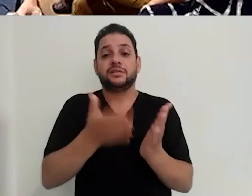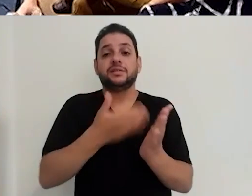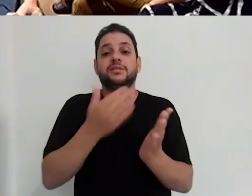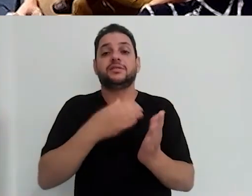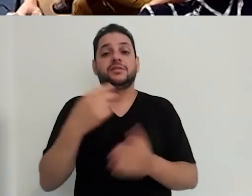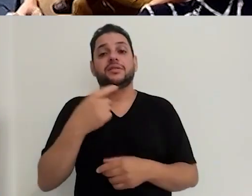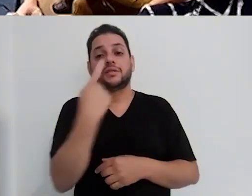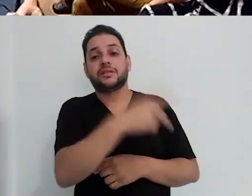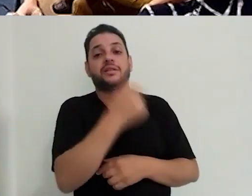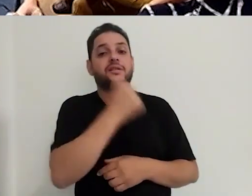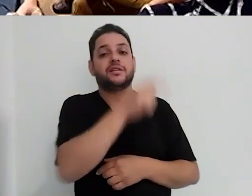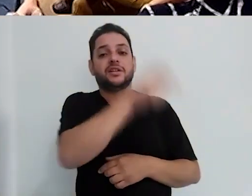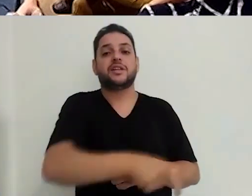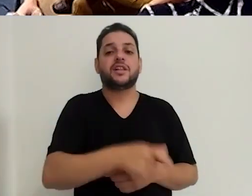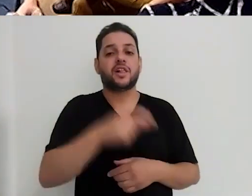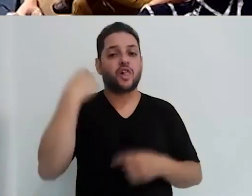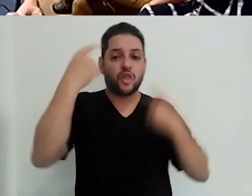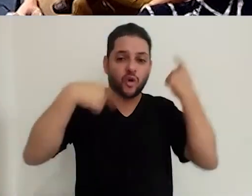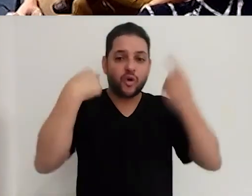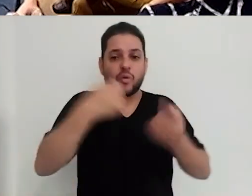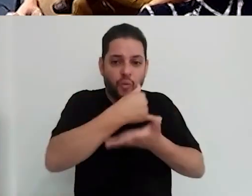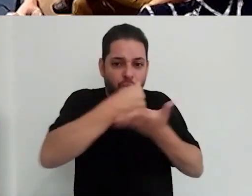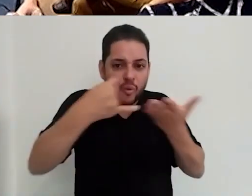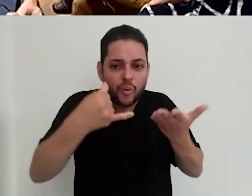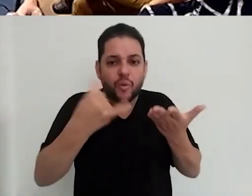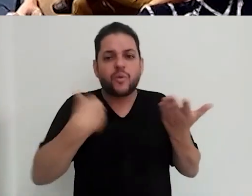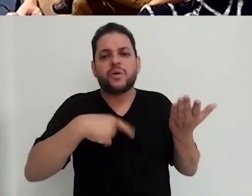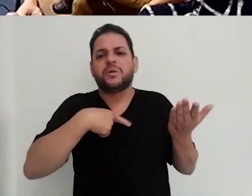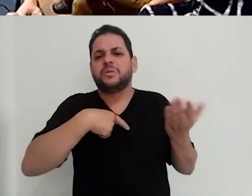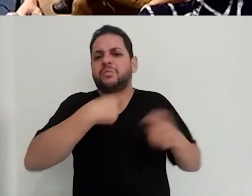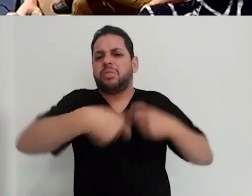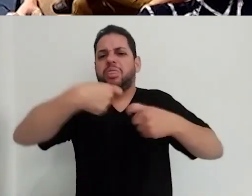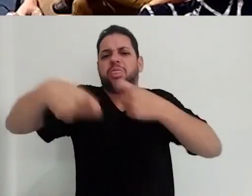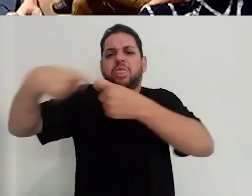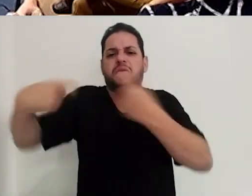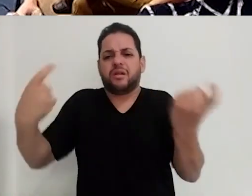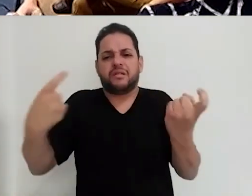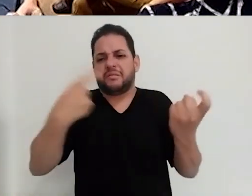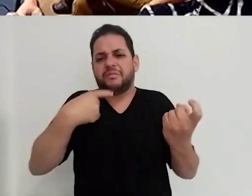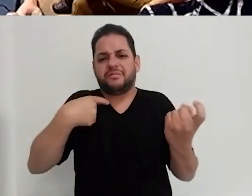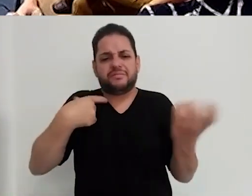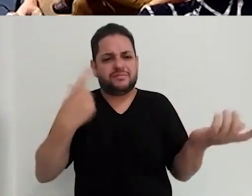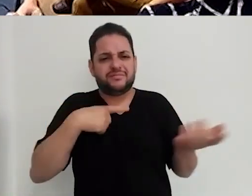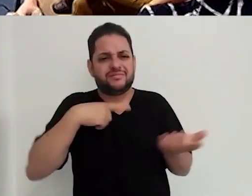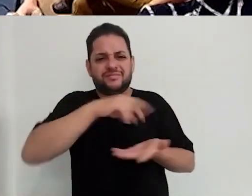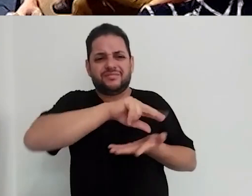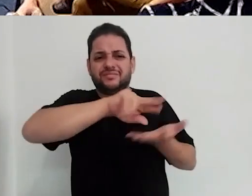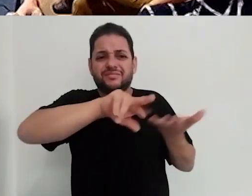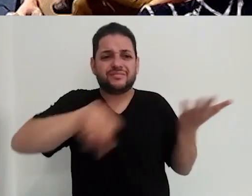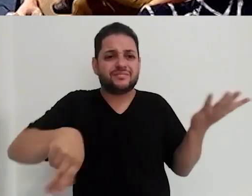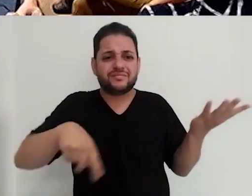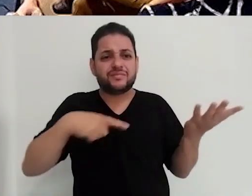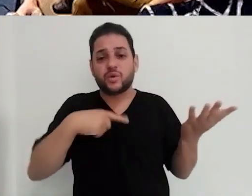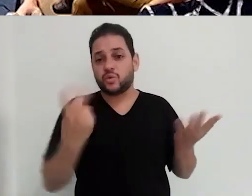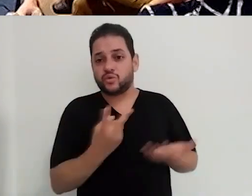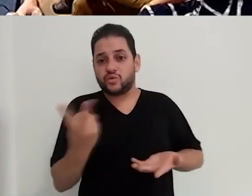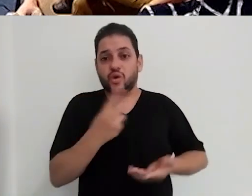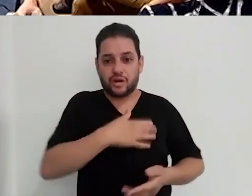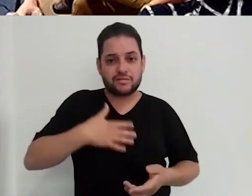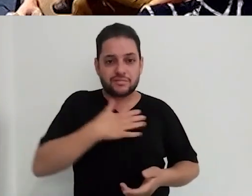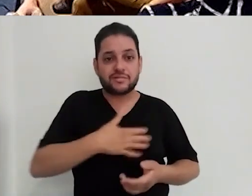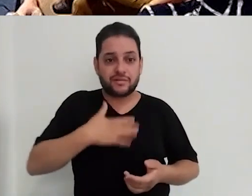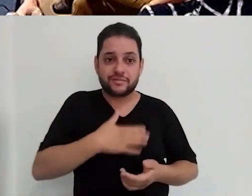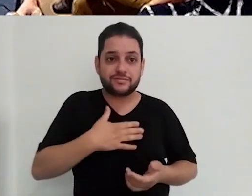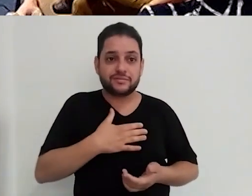louca, que ela cheirava, que ela gostava de fazer suruba, coisa que ele adorava, entendeu? Não tinha, os dois gostavam. Ele